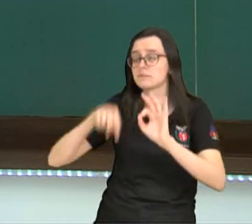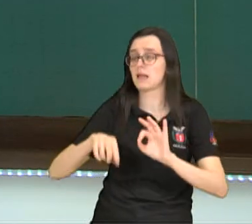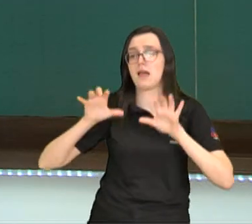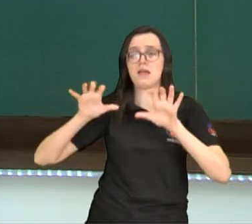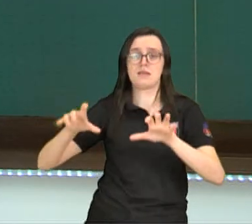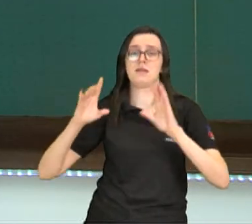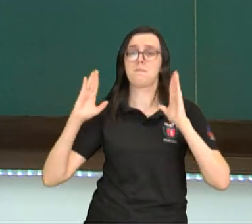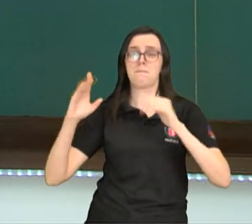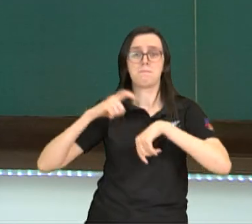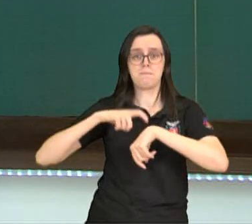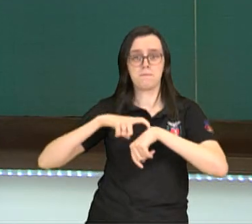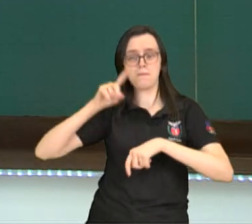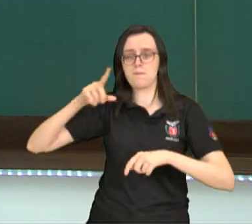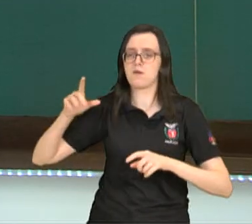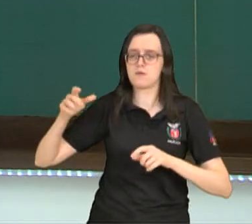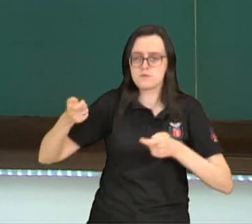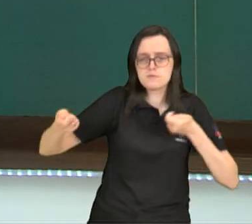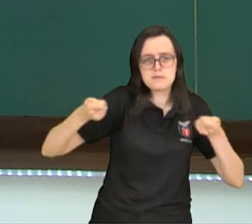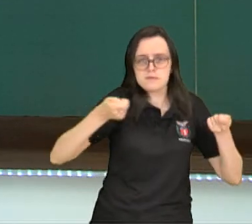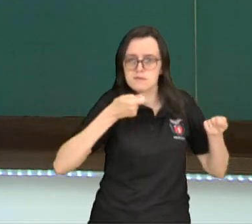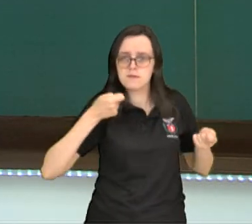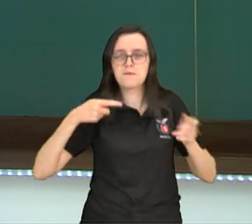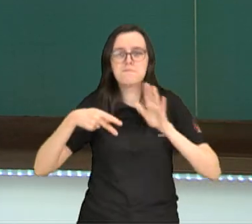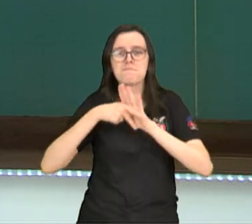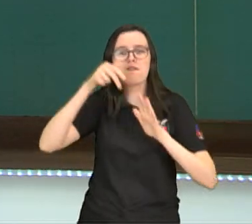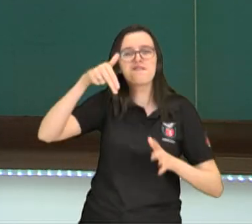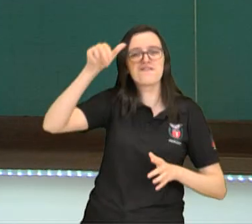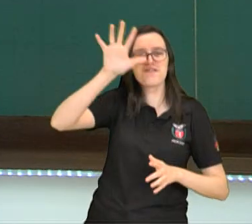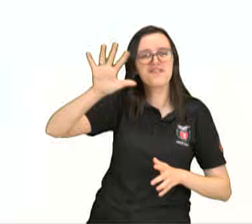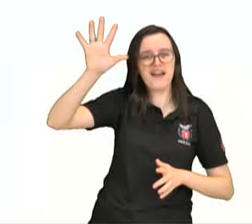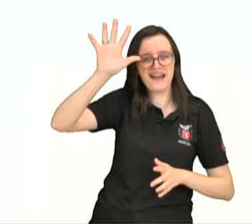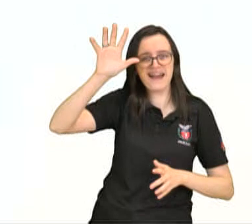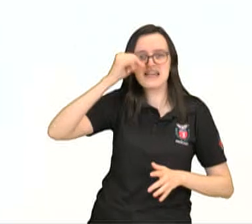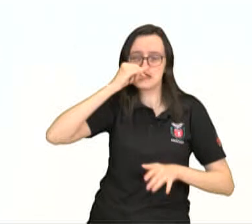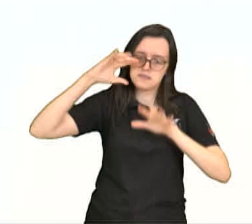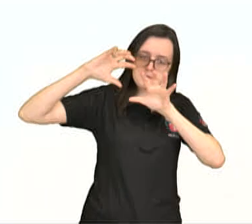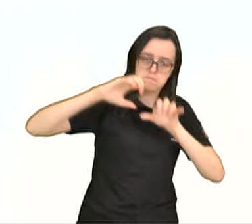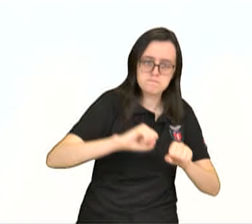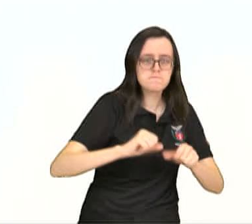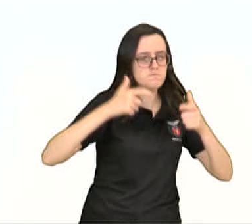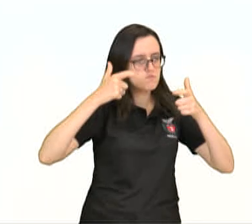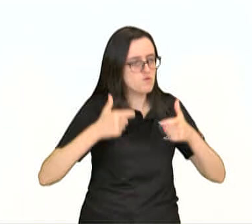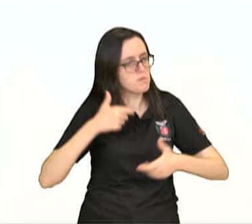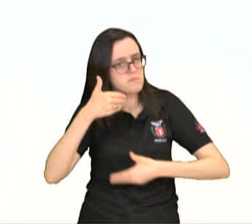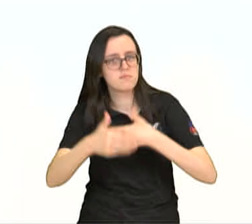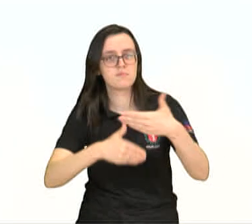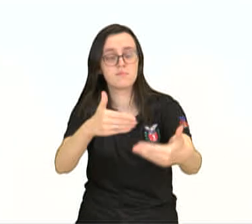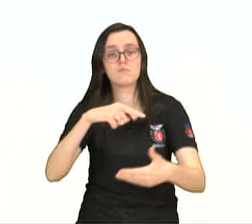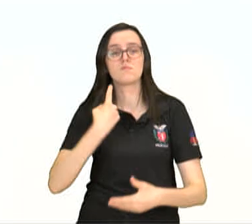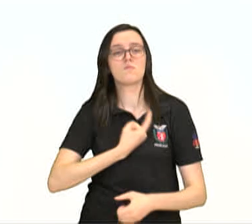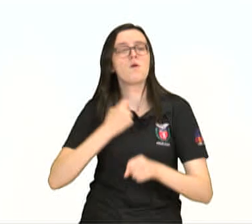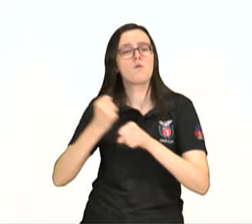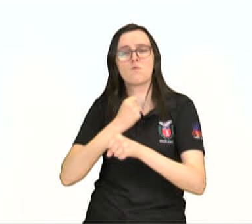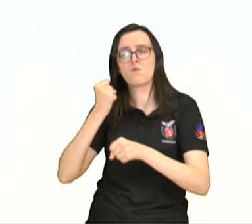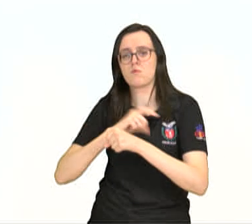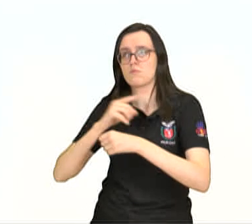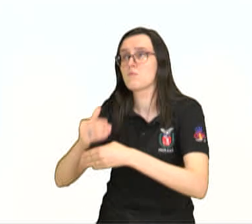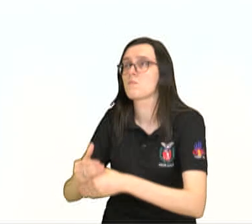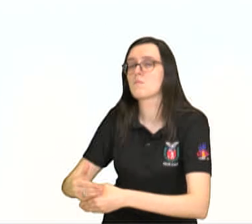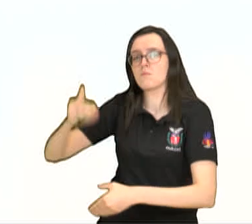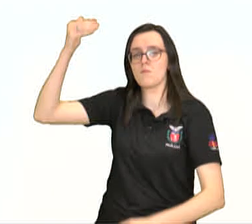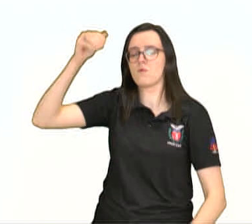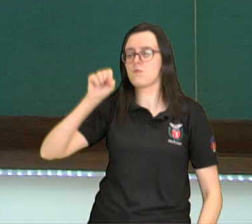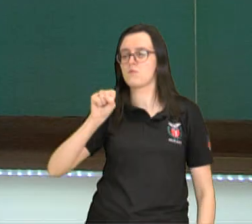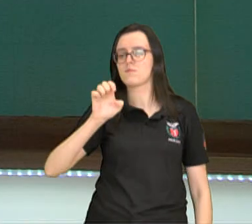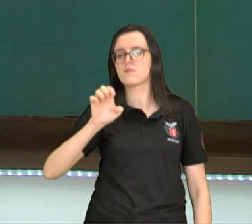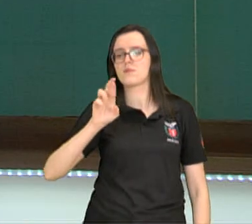nesse período de domínio etrusco da cidade de Roma. A gente vai ter a construção da muralha de Serviana. A gente